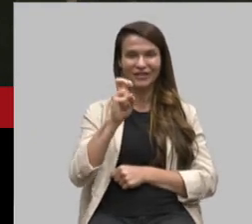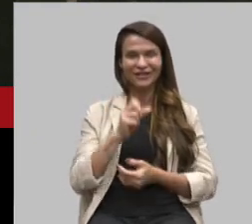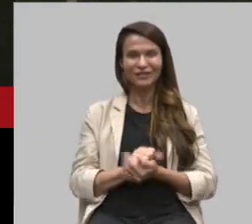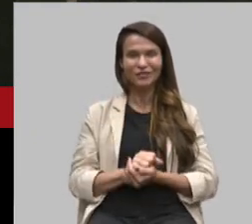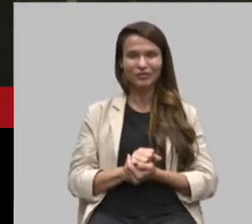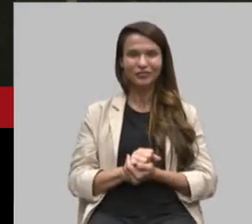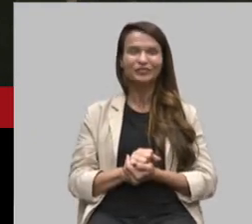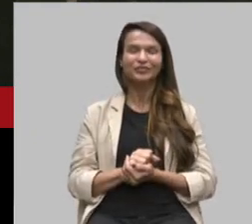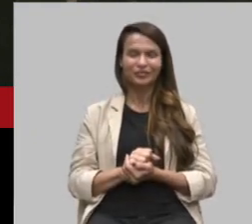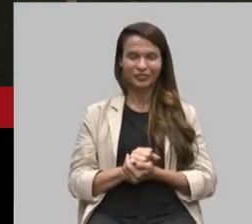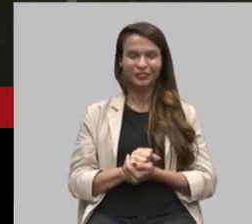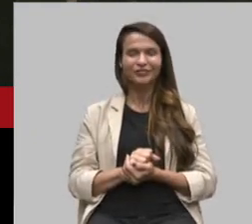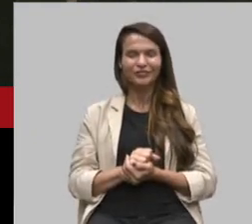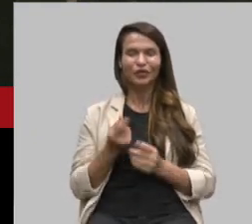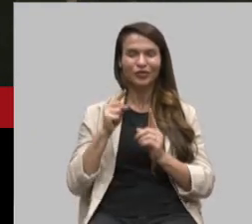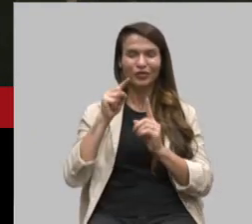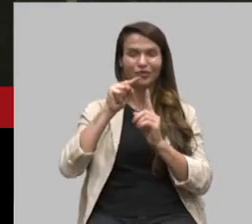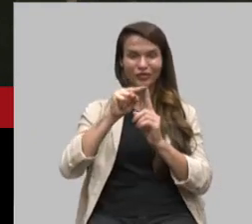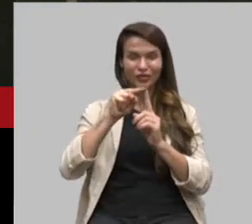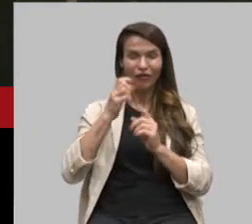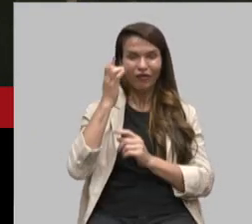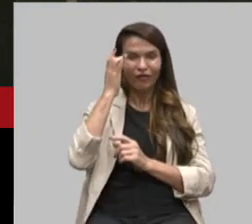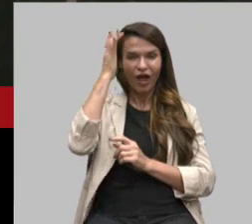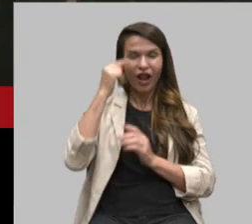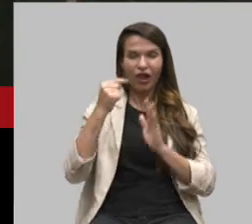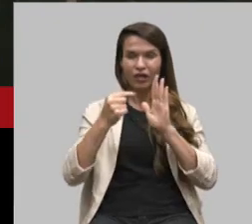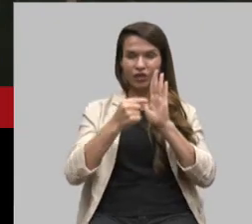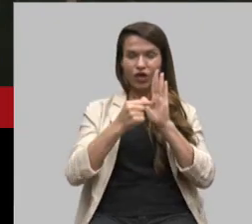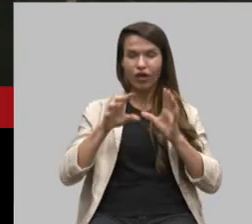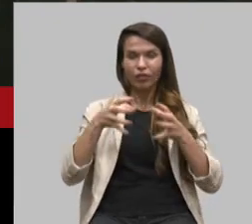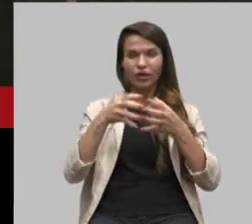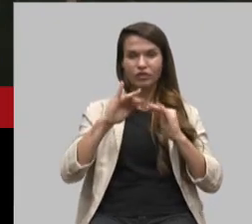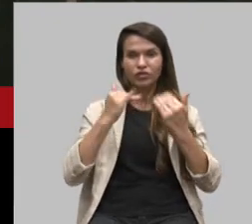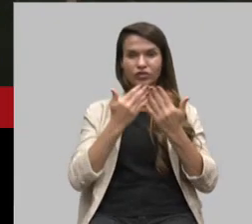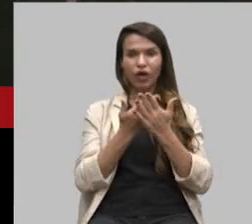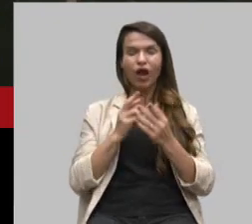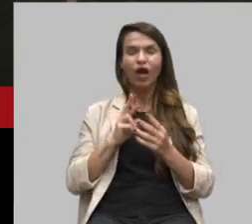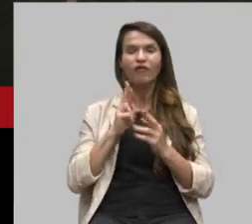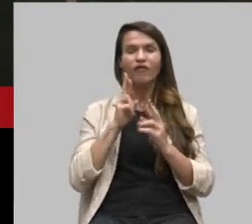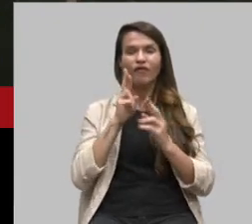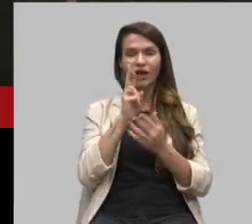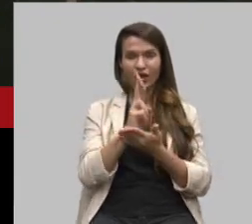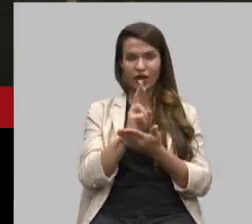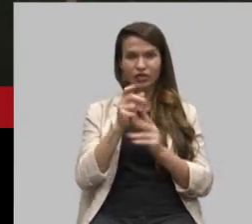Estadual com o objetivo de facilitar as denúncias da comunidade escolar referentes a esse